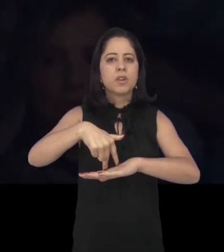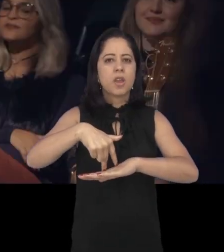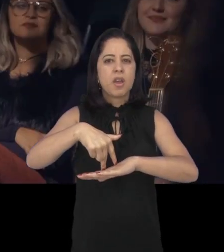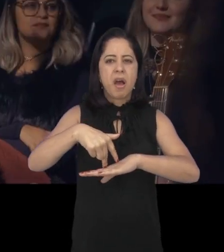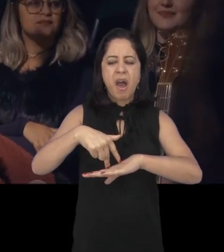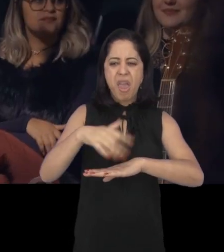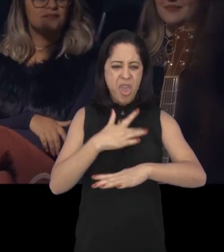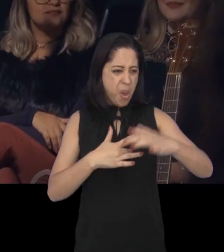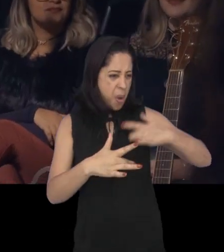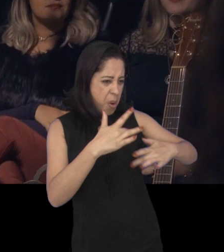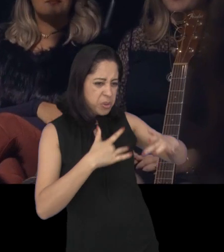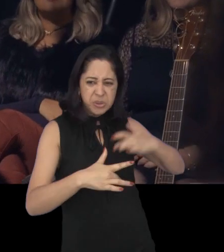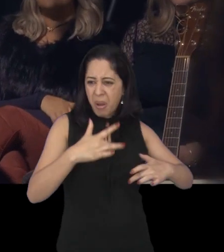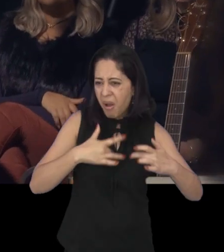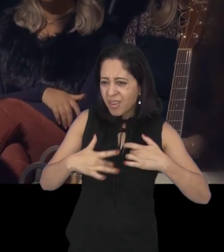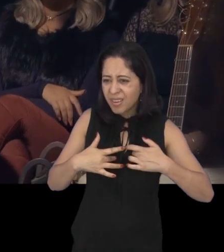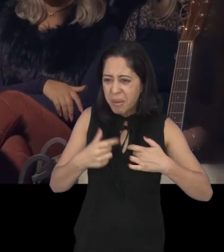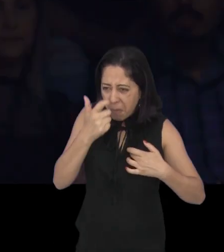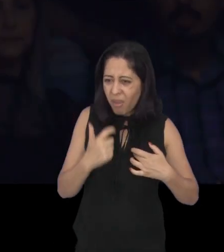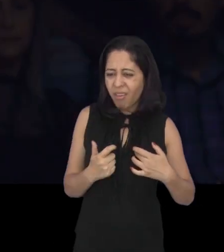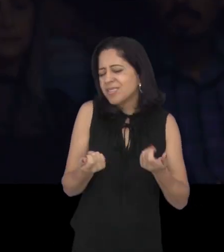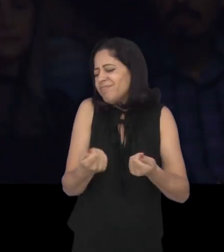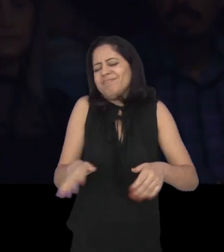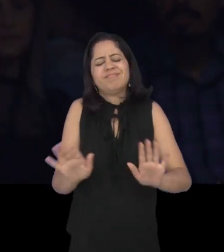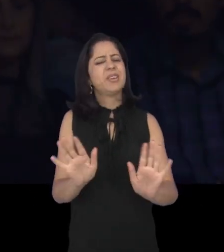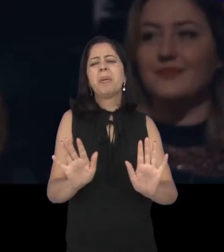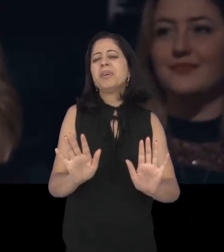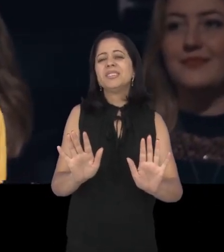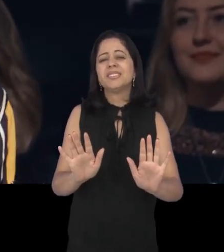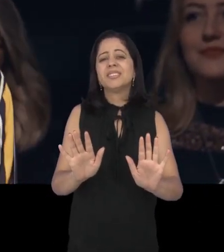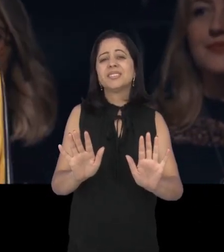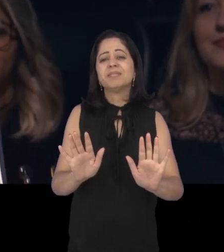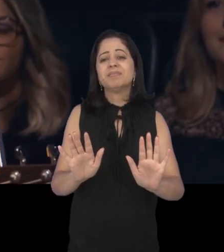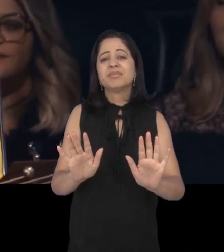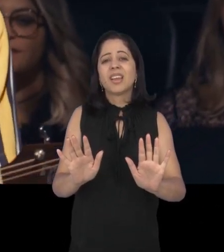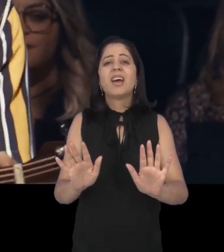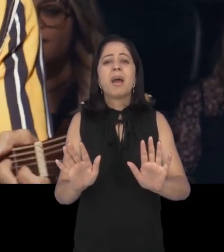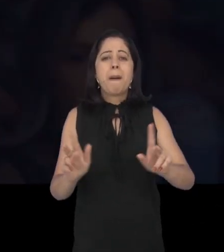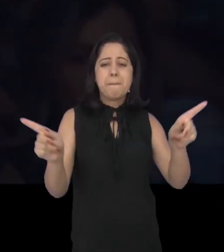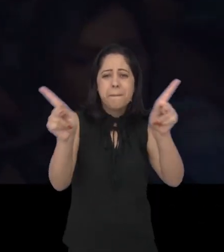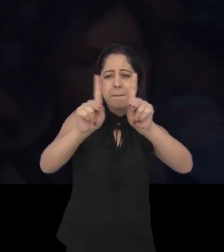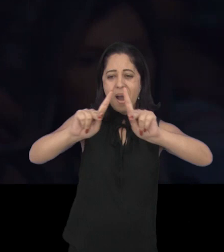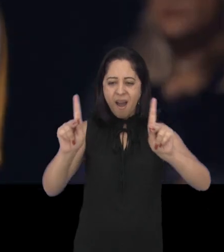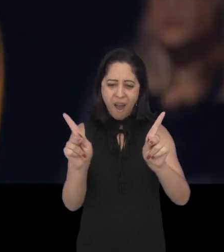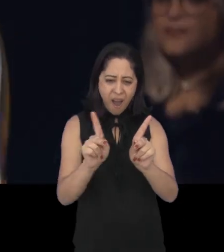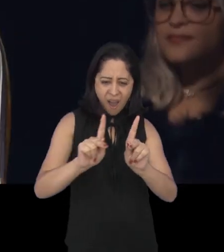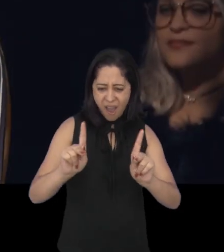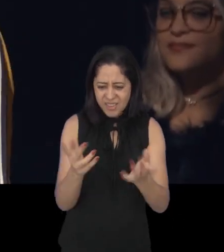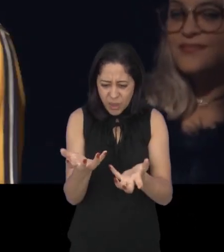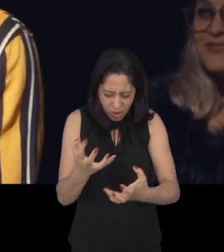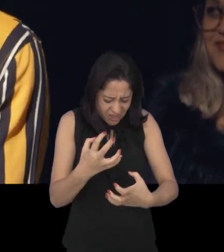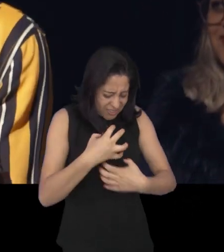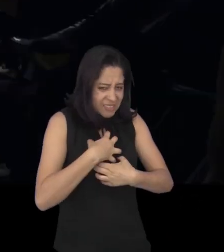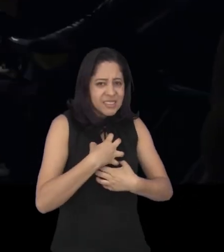com pena de quem me condena e me obriga a sentir a falta de